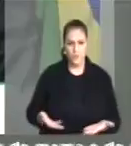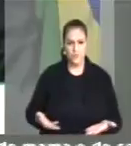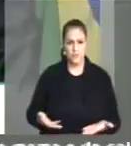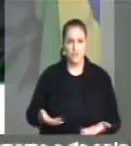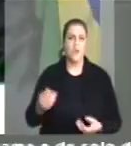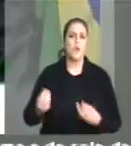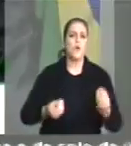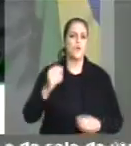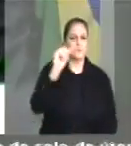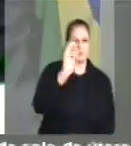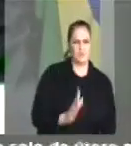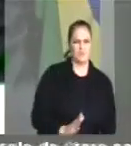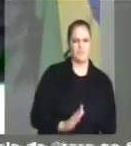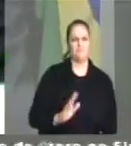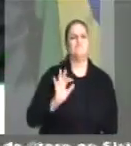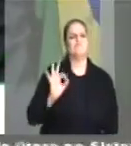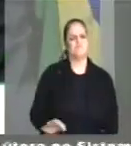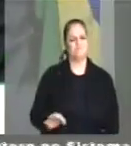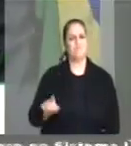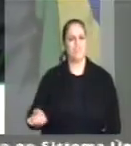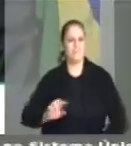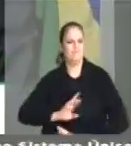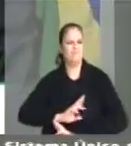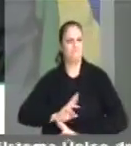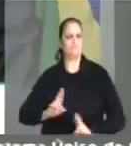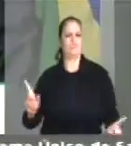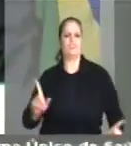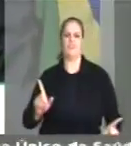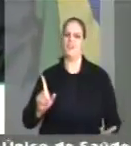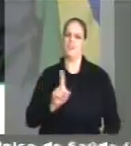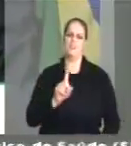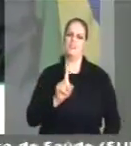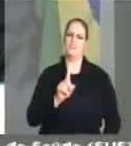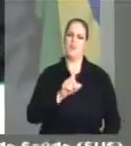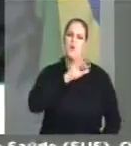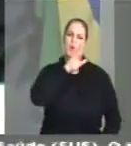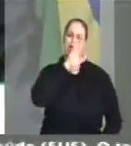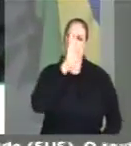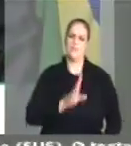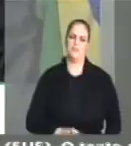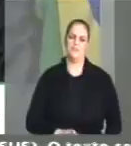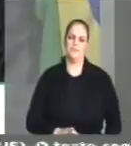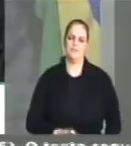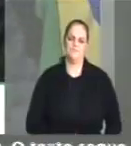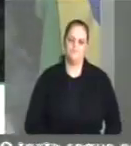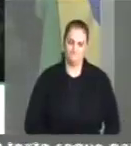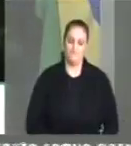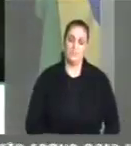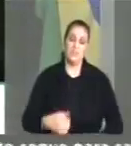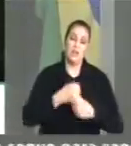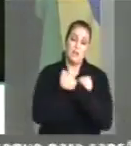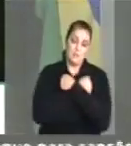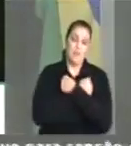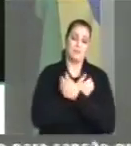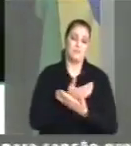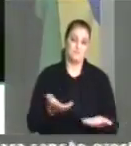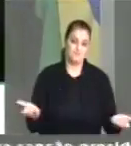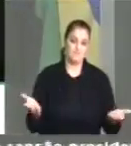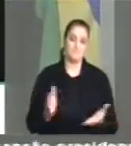permitiria. Um abraço aos amigos de Ulisses, um abraço aos sobreviventes e que a história